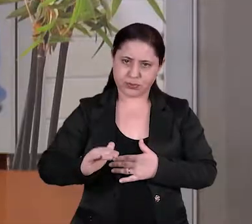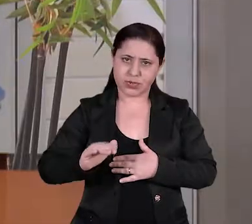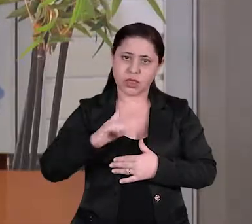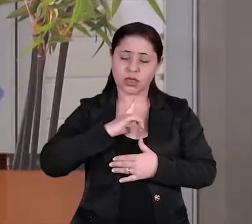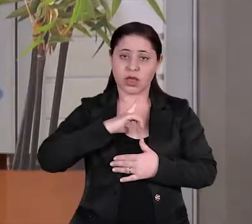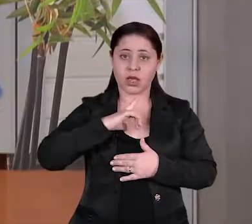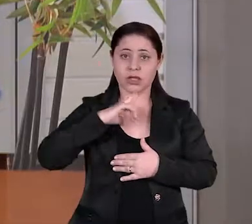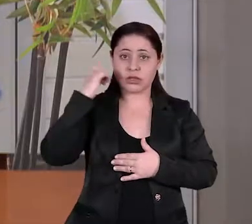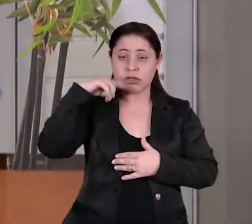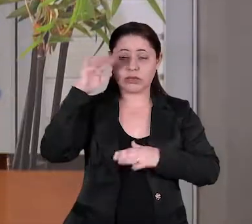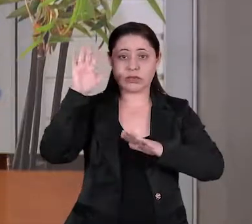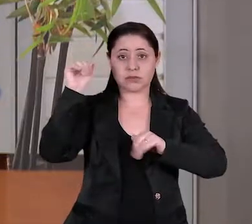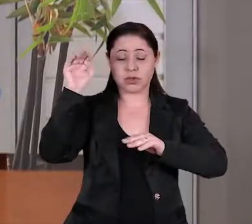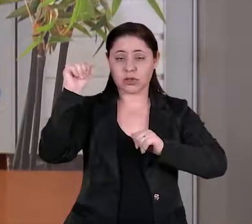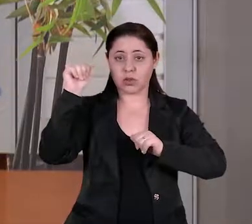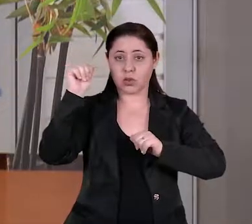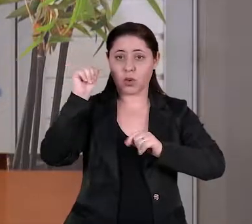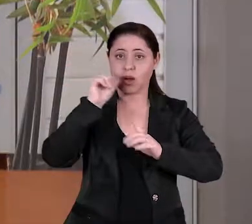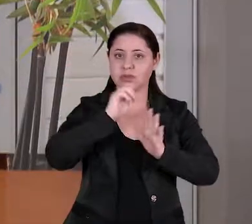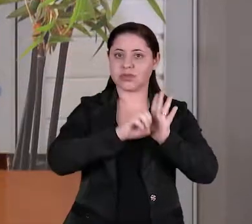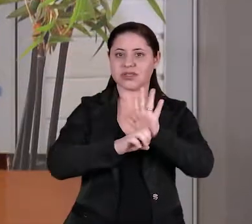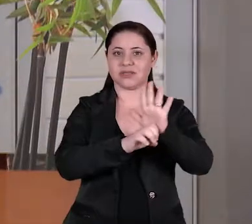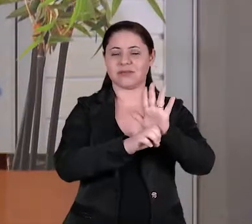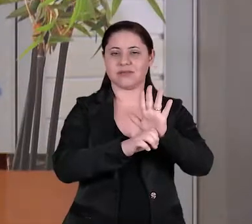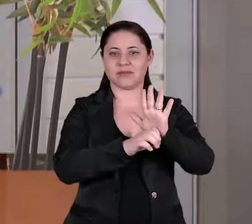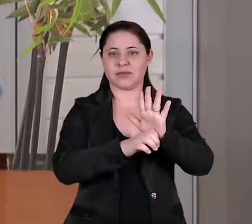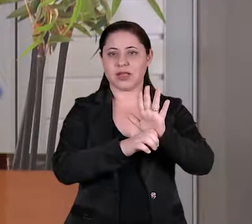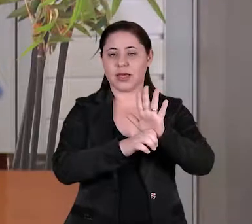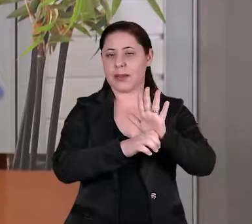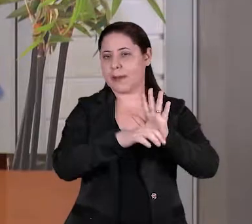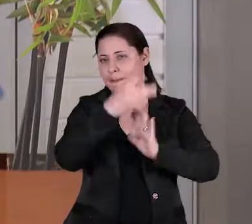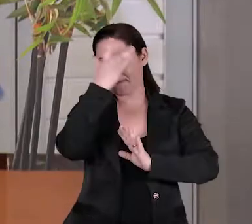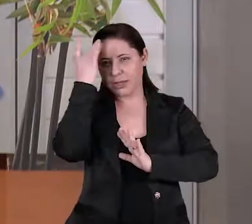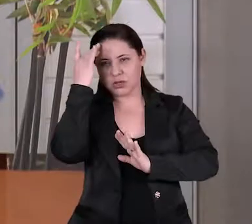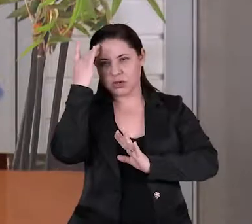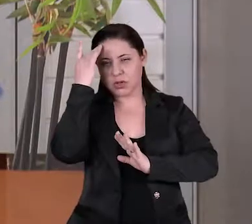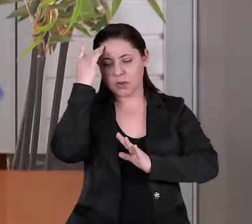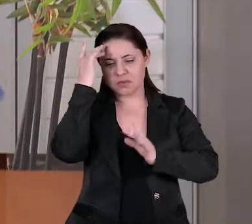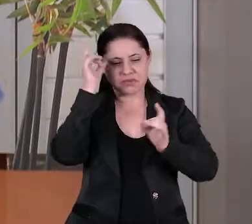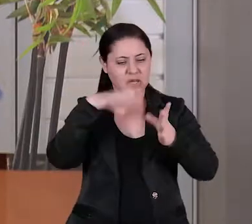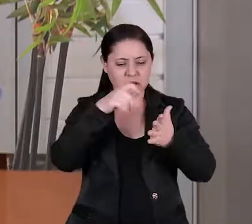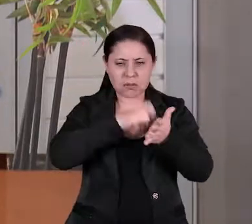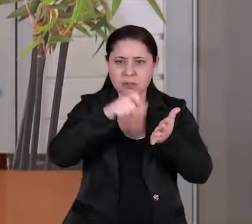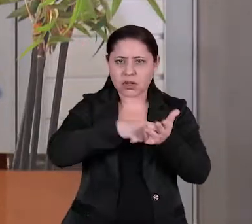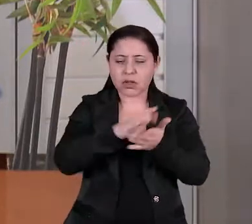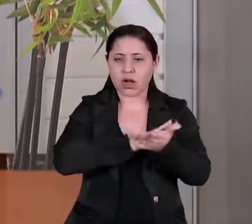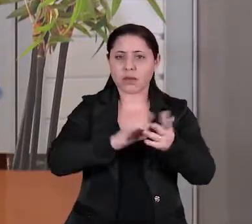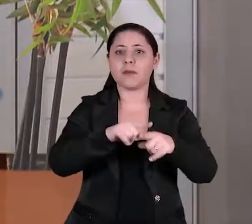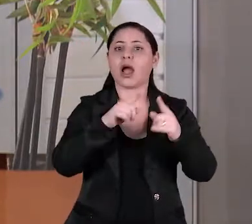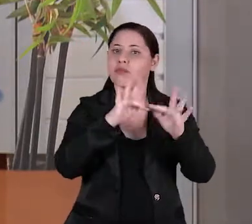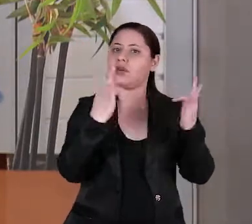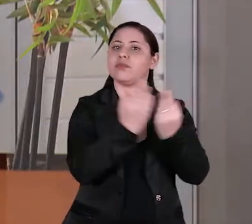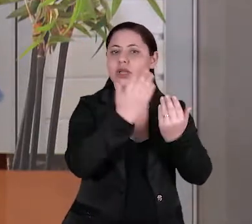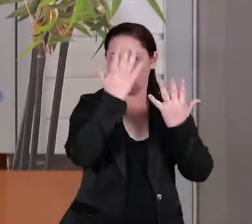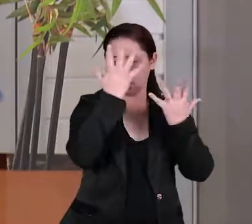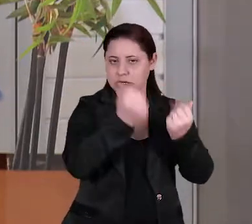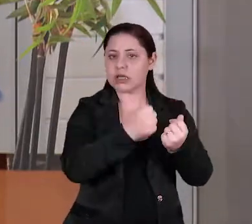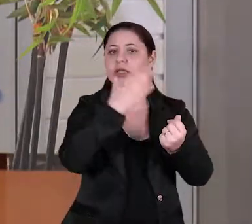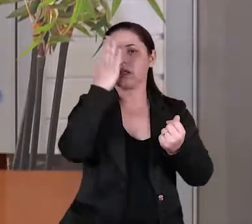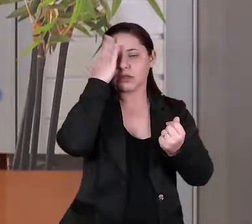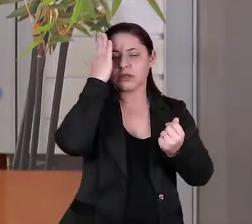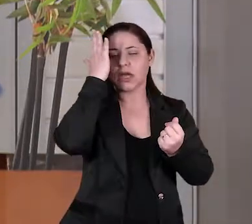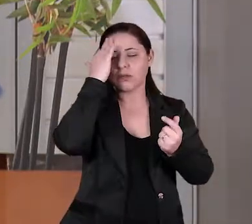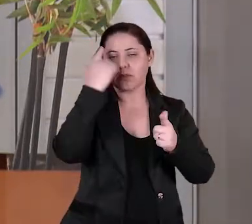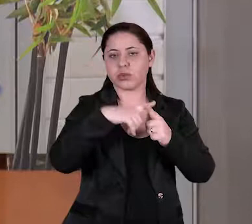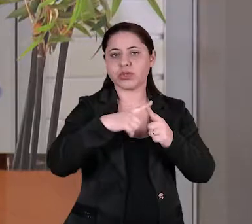gente tem Espanha como exemplo, né? Na Espanha as pessoas elas não deixam nada declarado, mas a família já sabe que ele é um